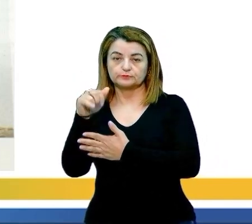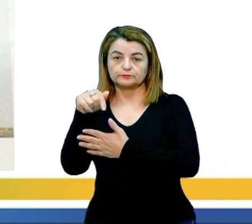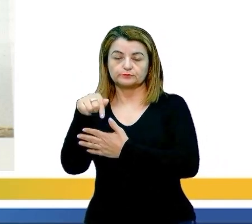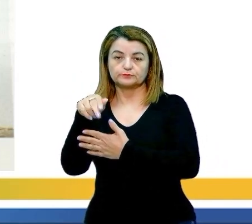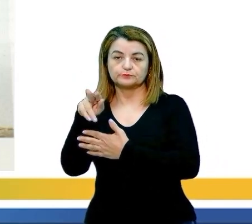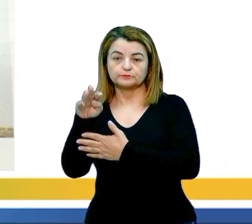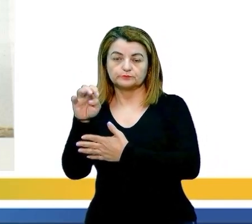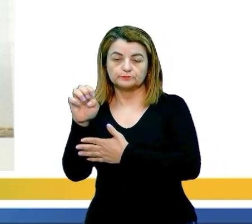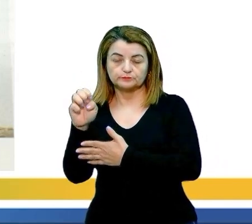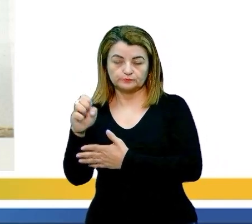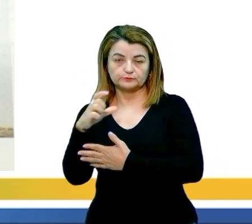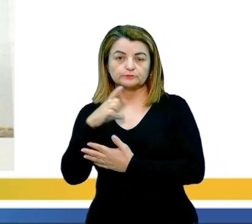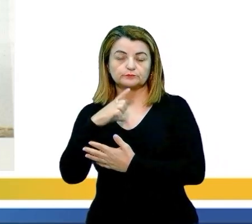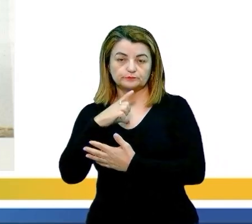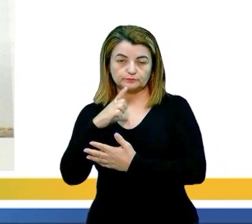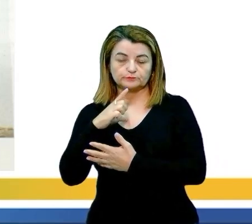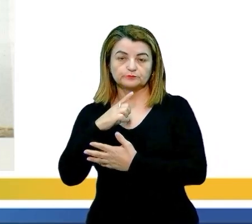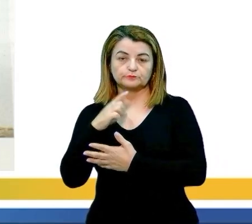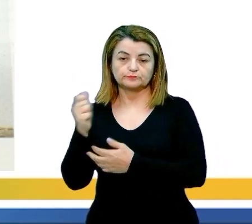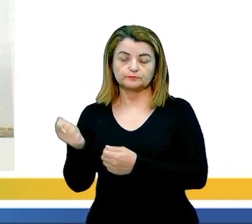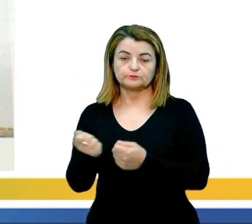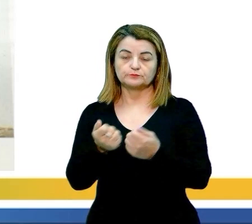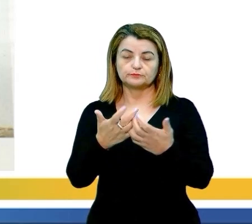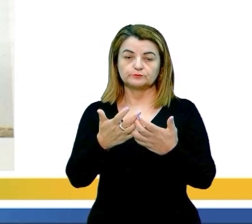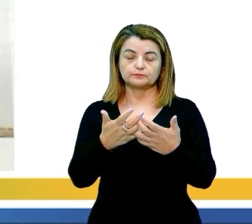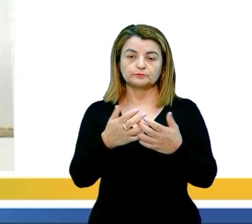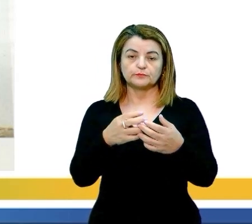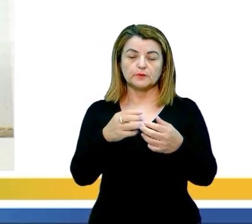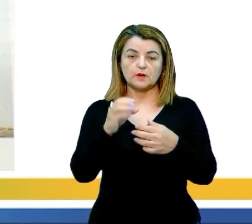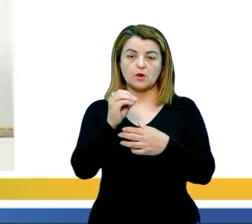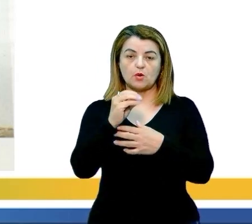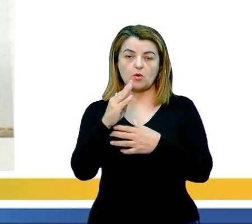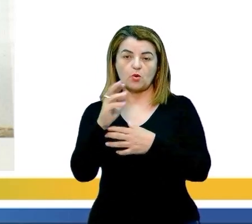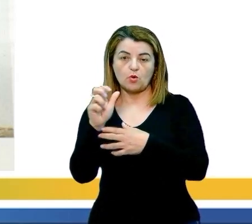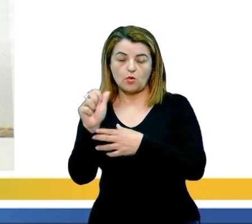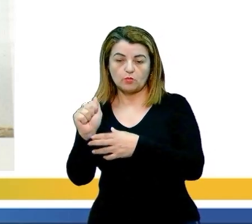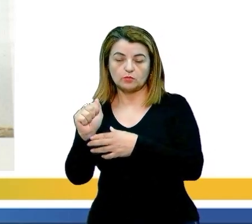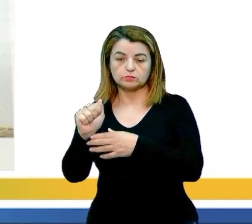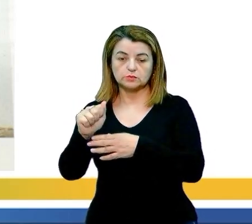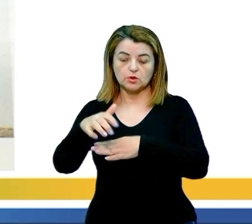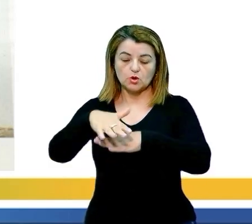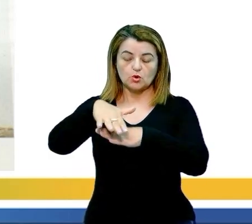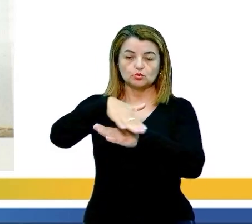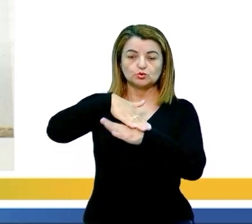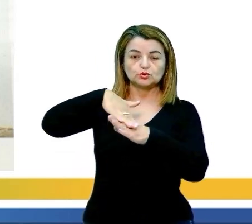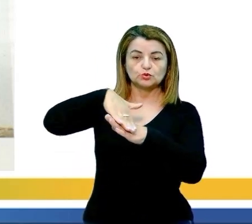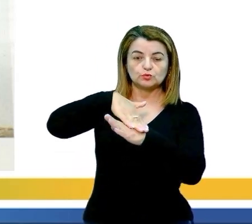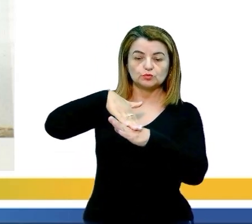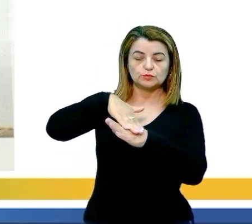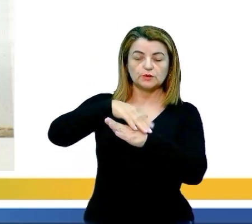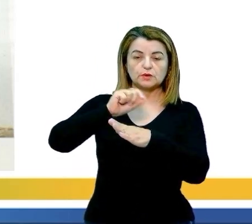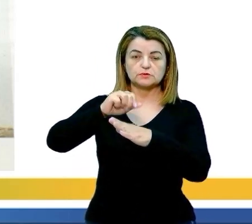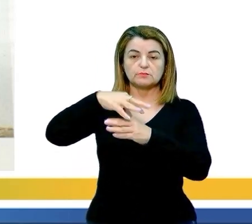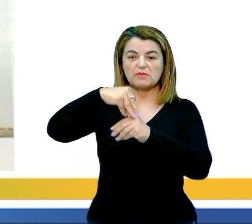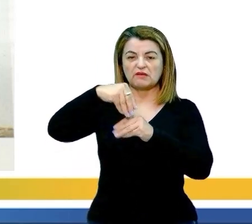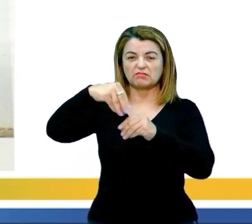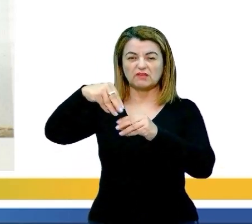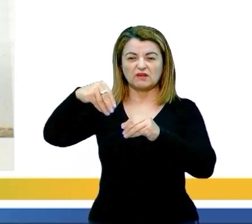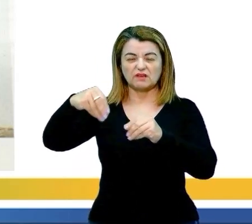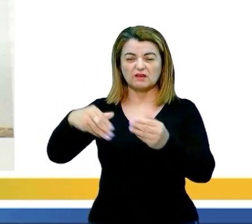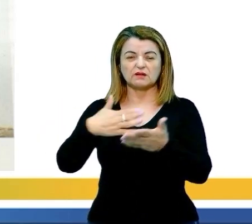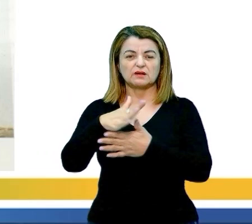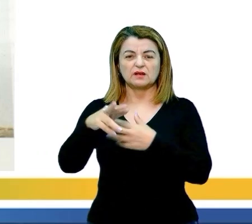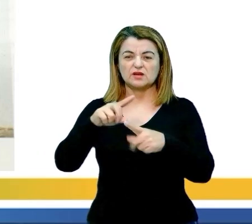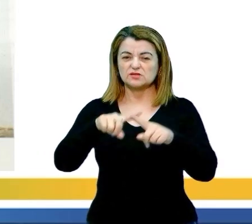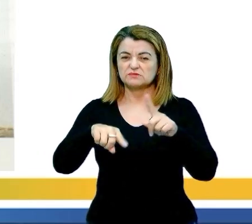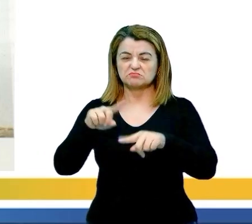moderna com sua obra ao revestir o chão e o teto de inumeráveis pedaços de madeira, compensado, tijolos, terra,